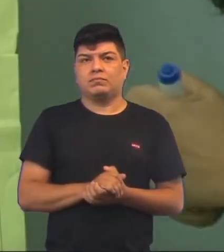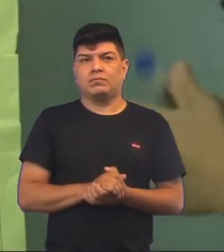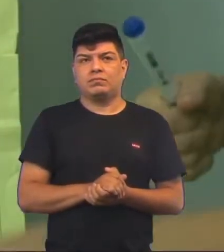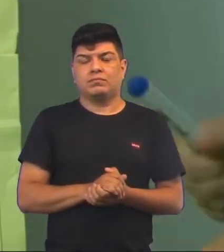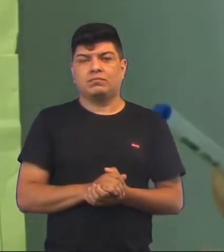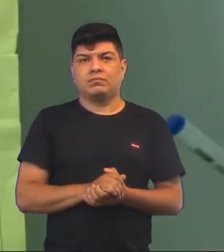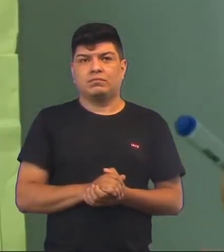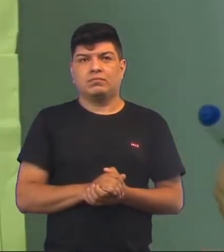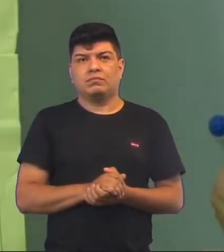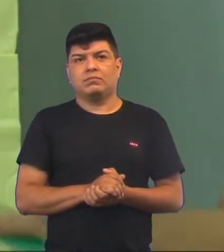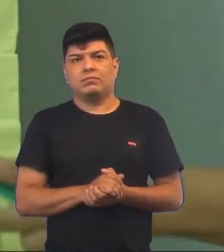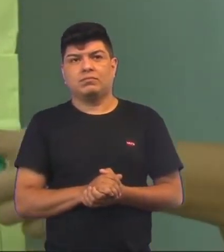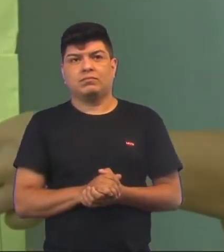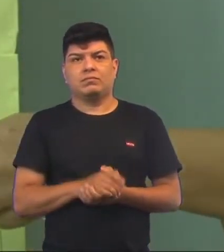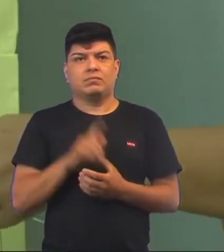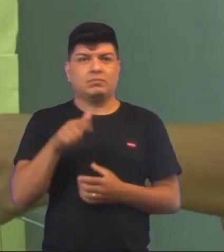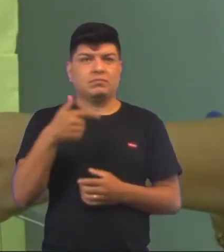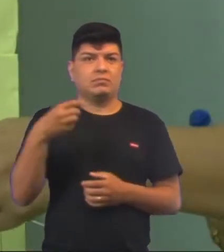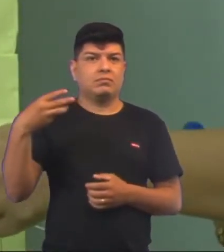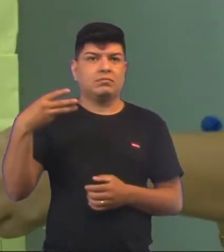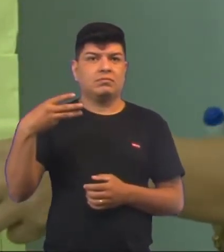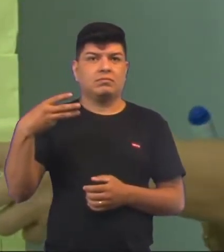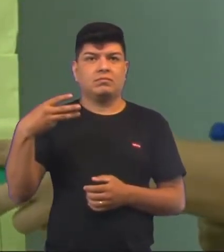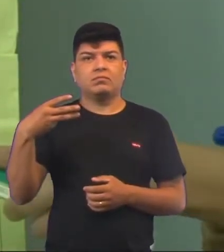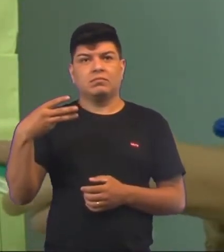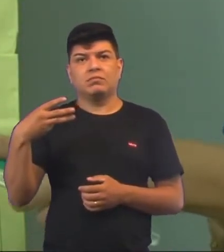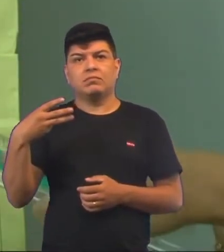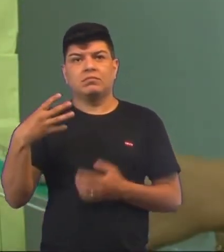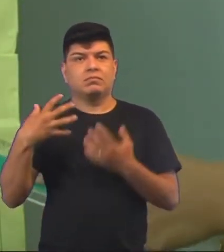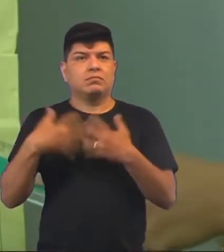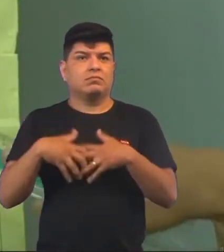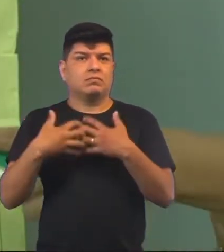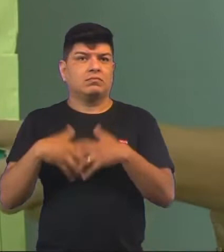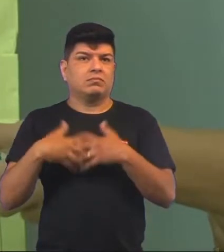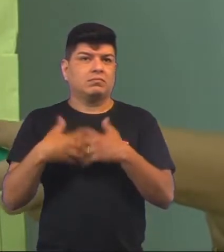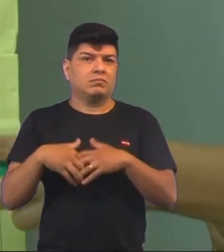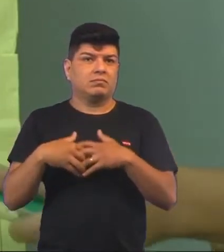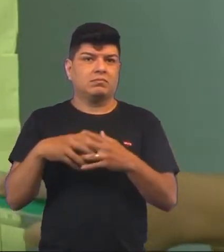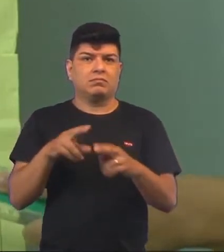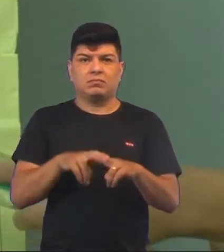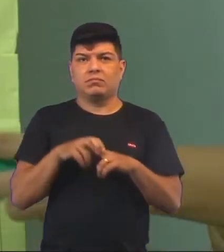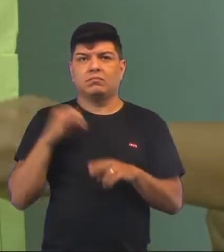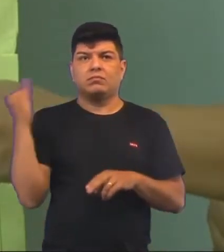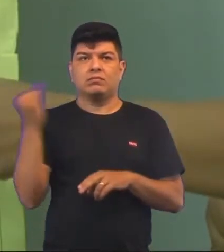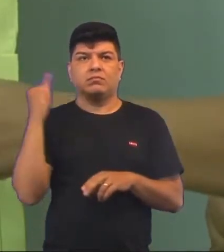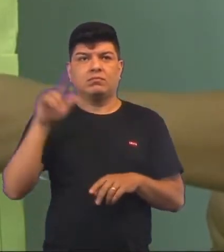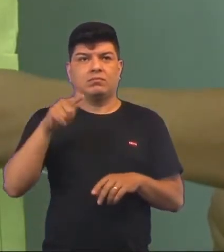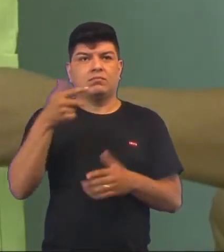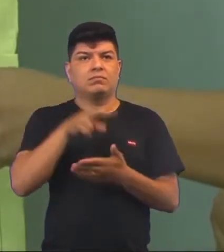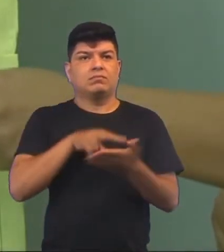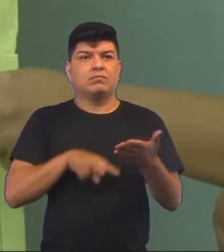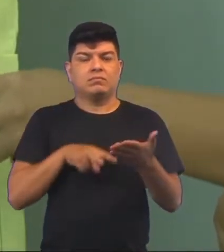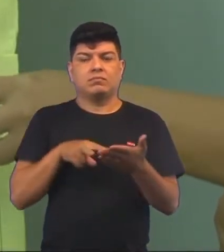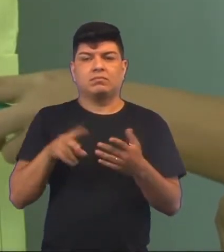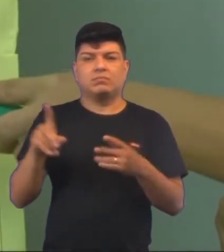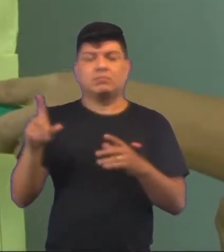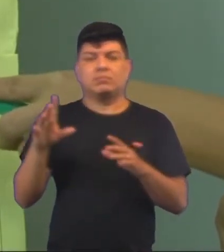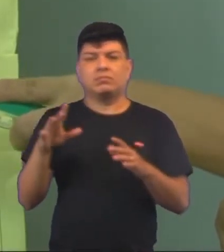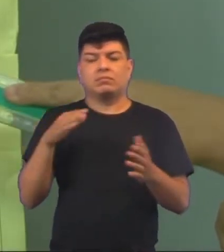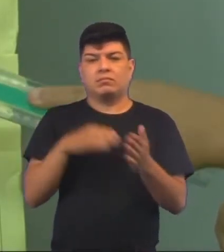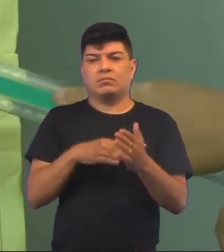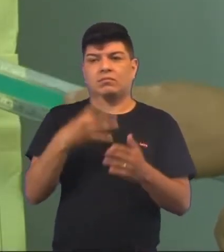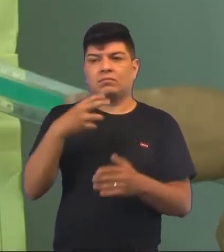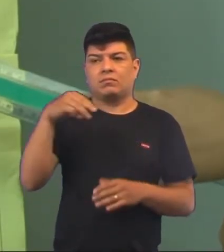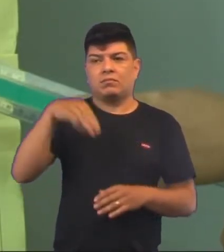Tá? As outras três, exatamente para nos confundir. Então, por isso que é importante a outra leitura. Eu identifiquei aqui até